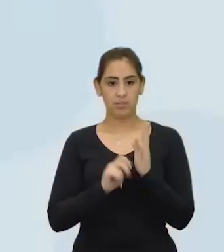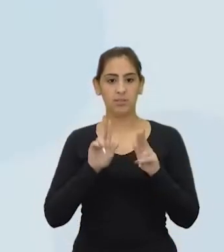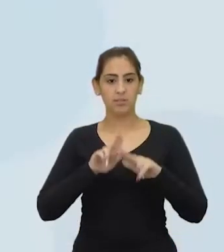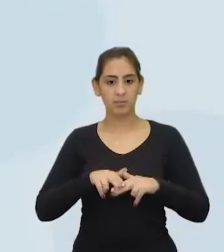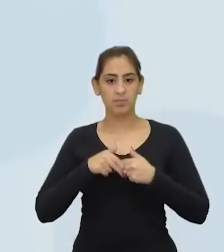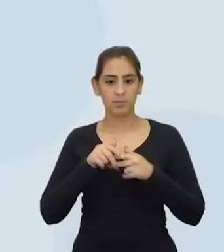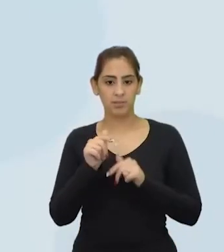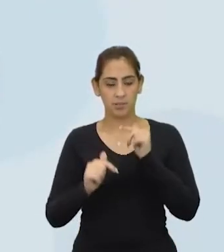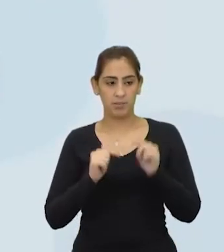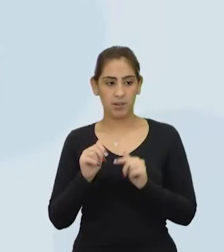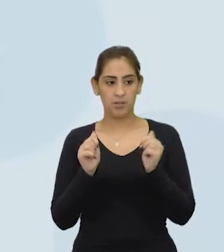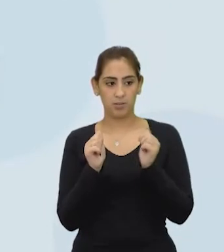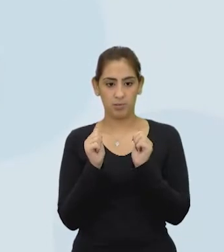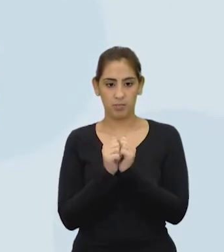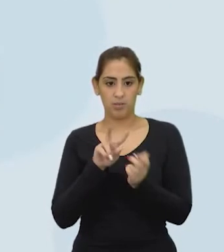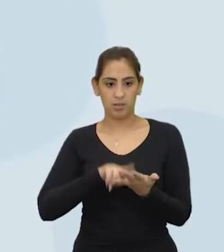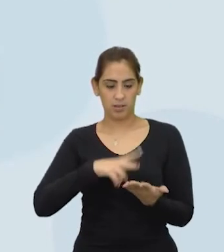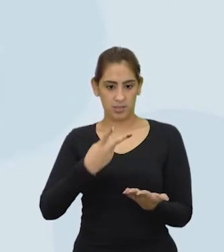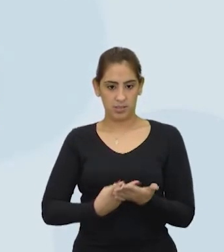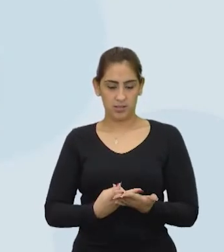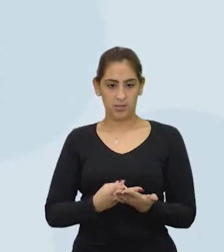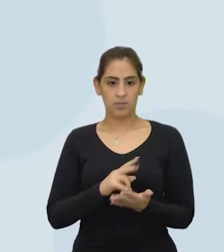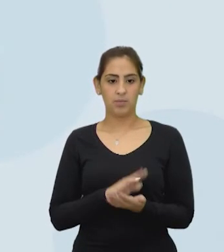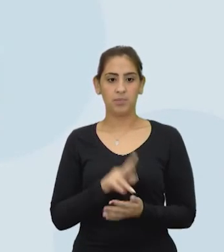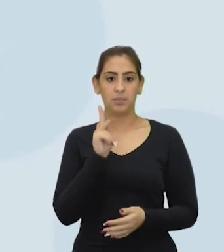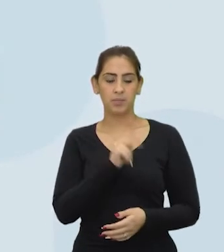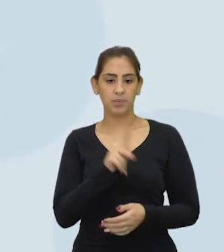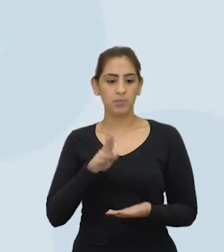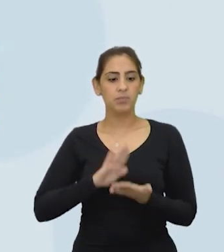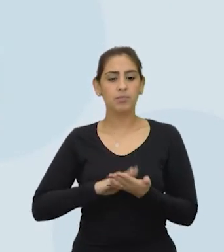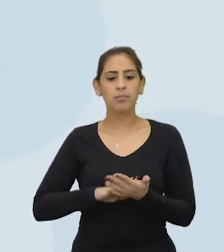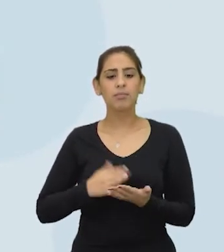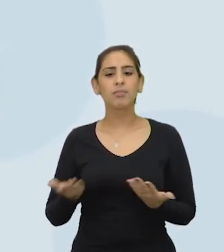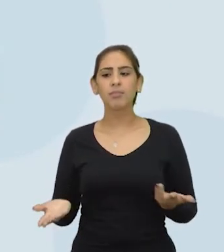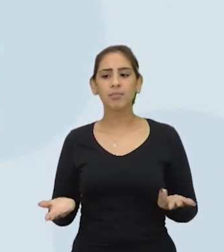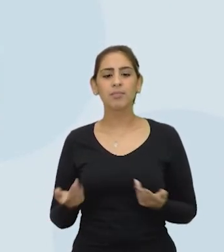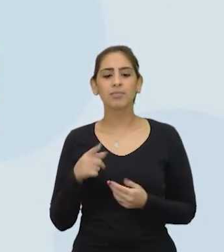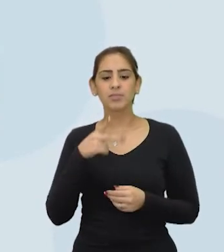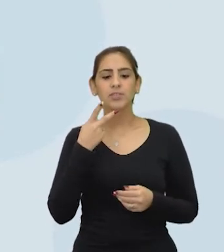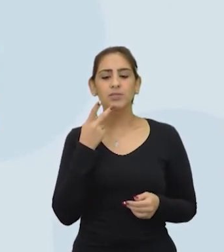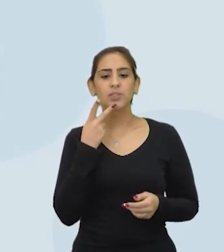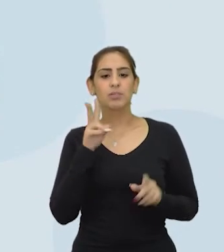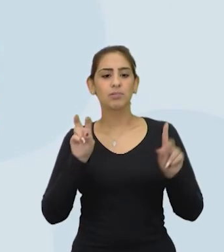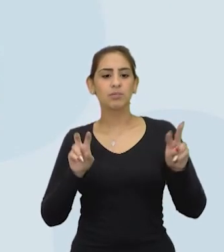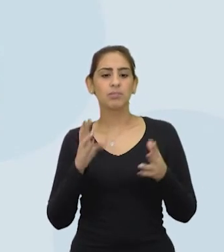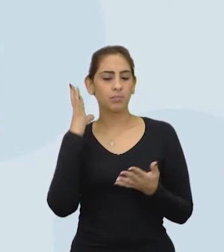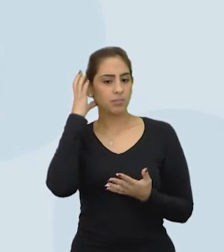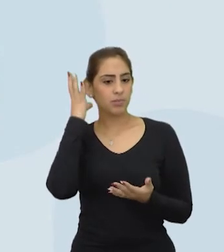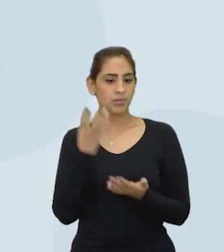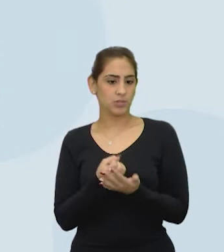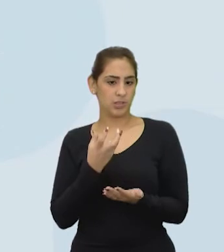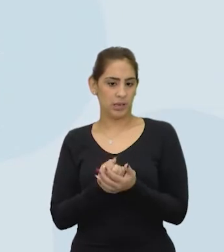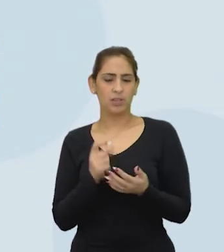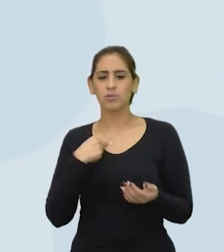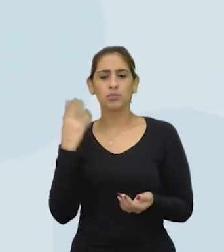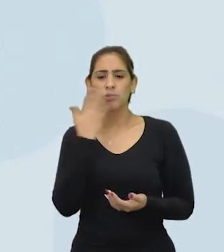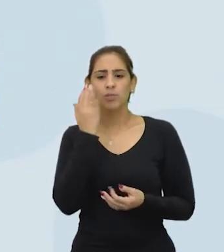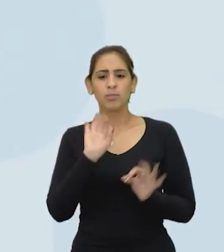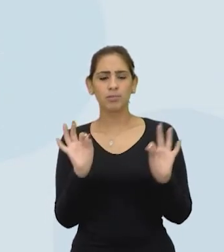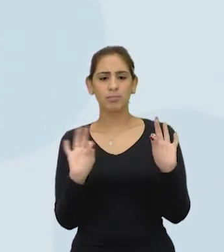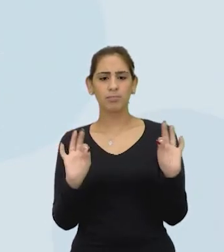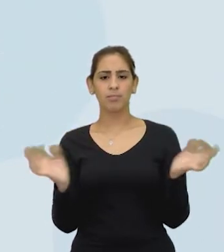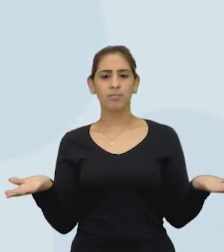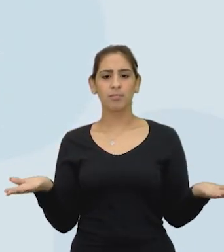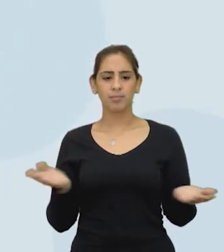com a transcrição, tá bom? A professora até me cobrou antes da aula e falou assim, nossa, você falou de podcast, mas eu não estou vendo nenhum podcast, né, Pro? Falou, não estou vendo